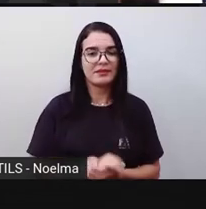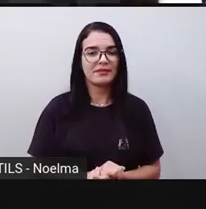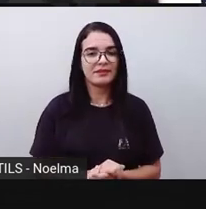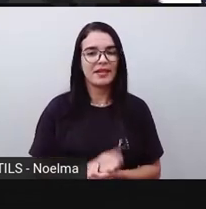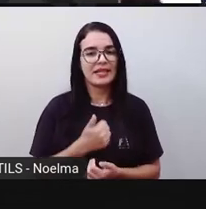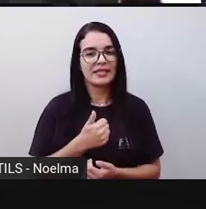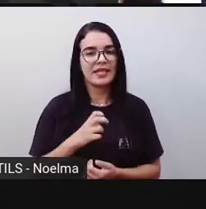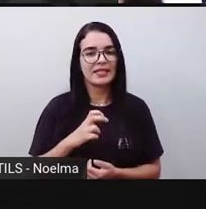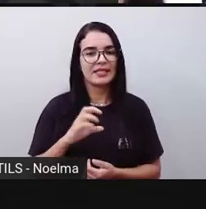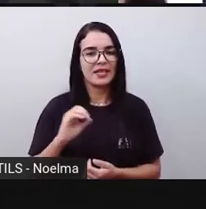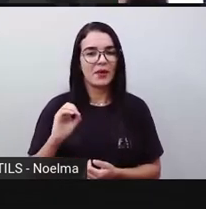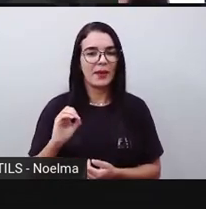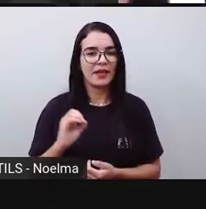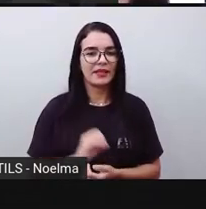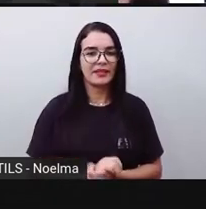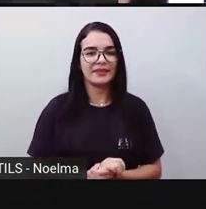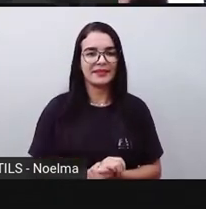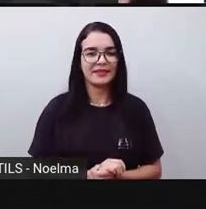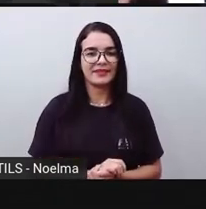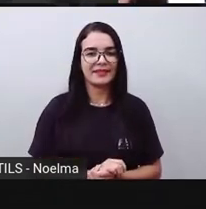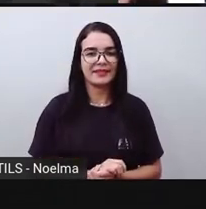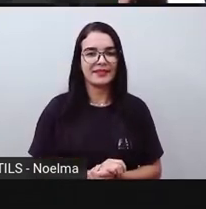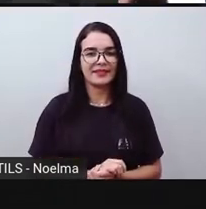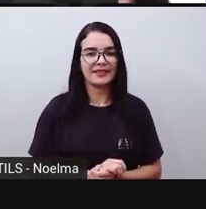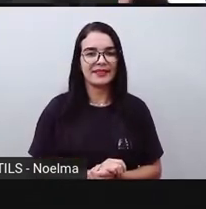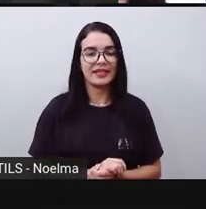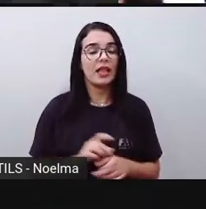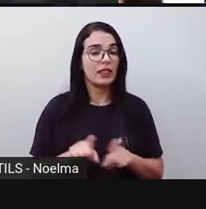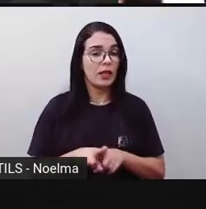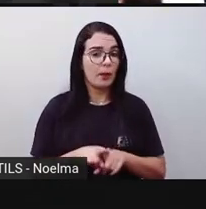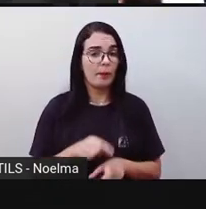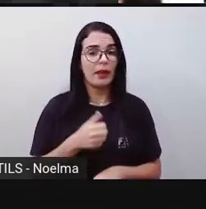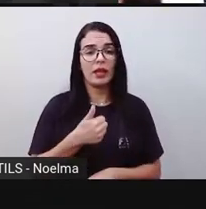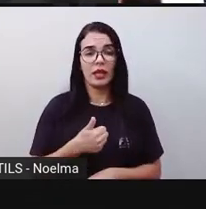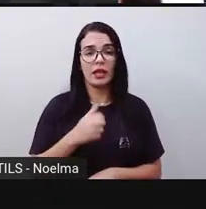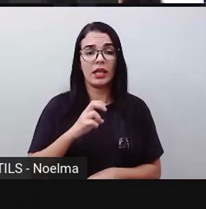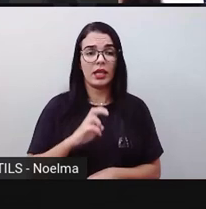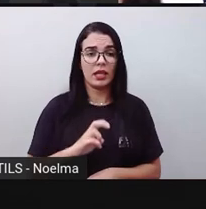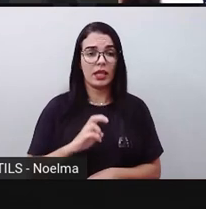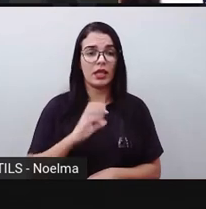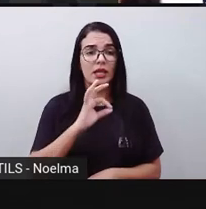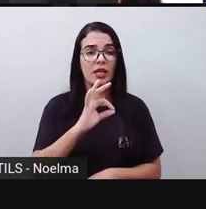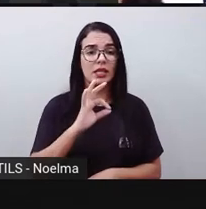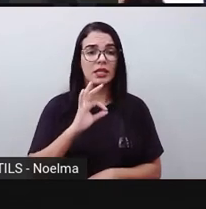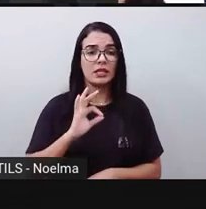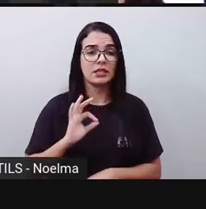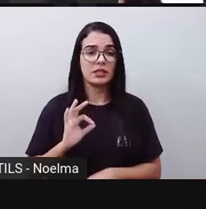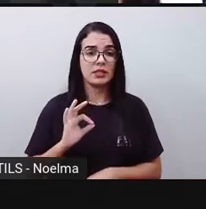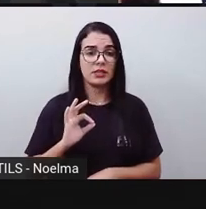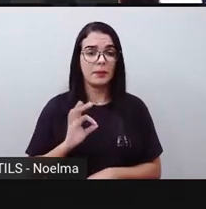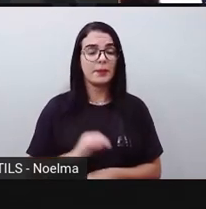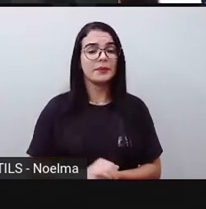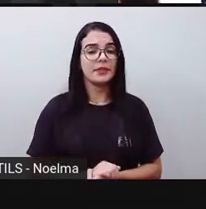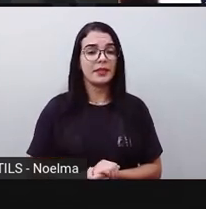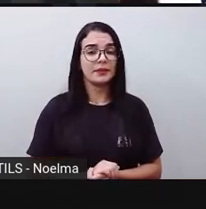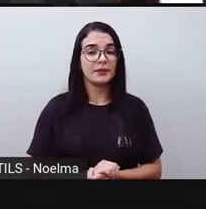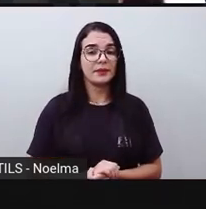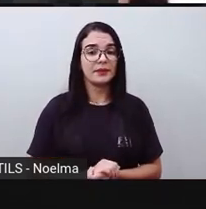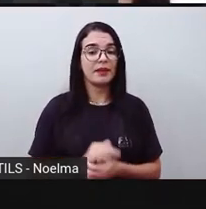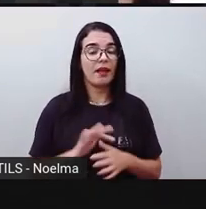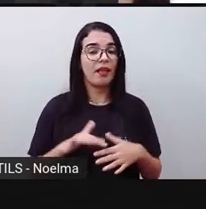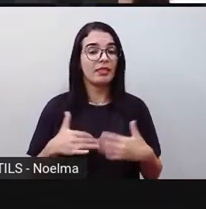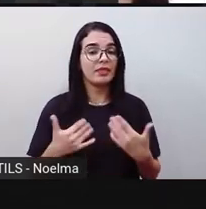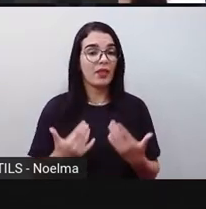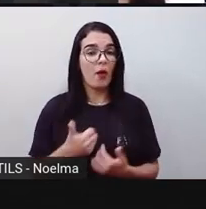vai dar 150. Posso multiplicar também, encontrar o valor para 15%